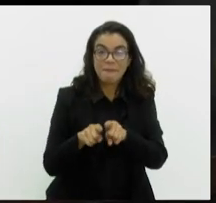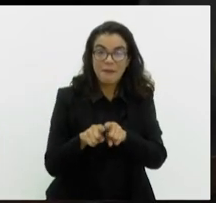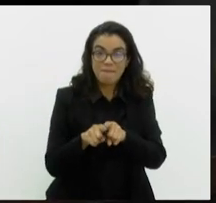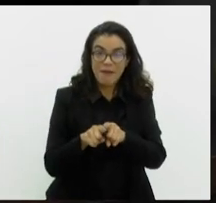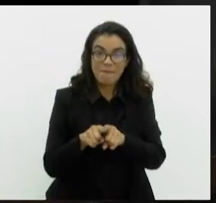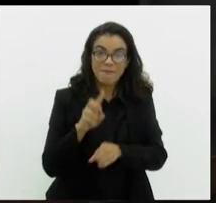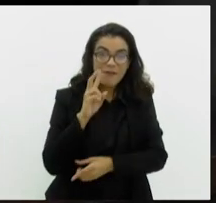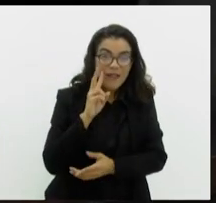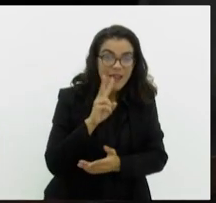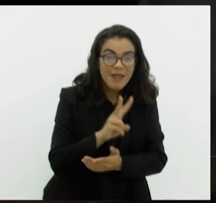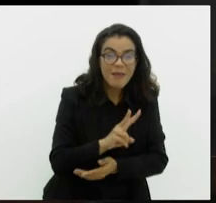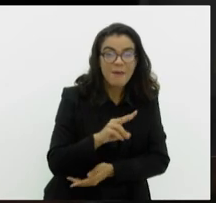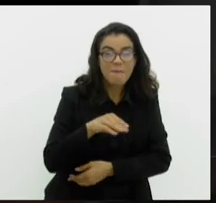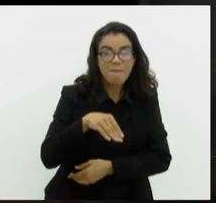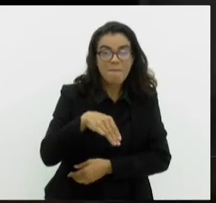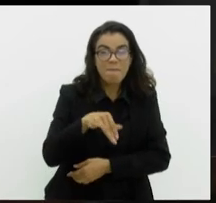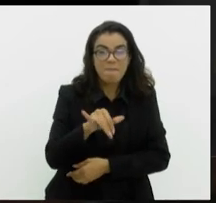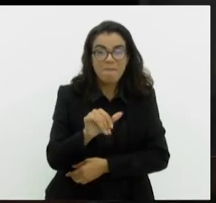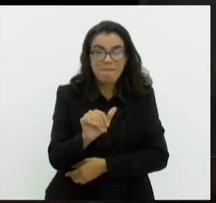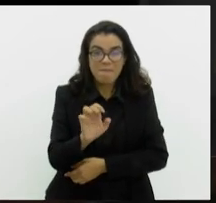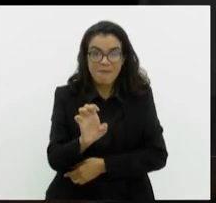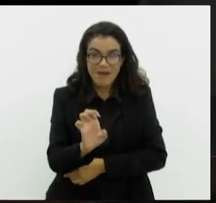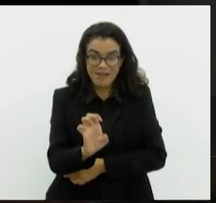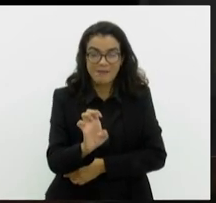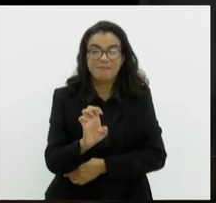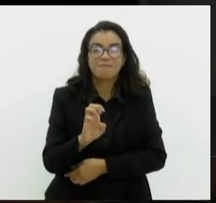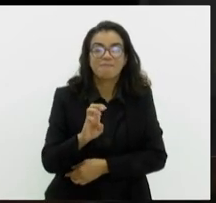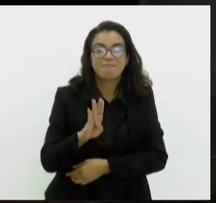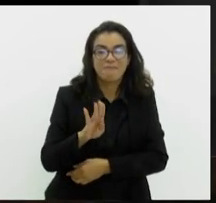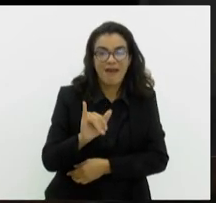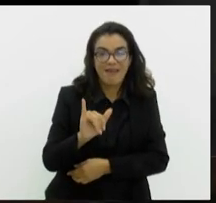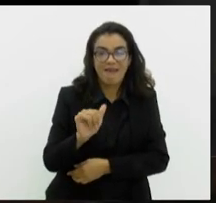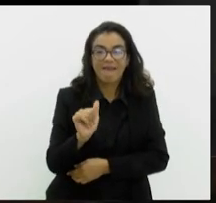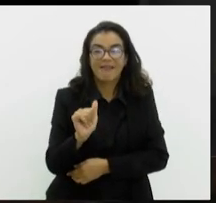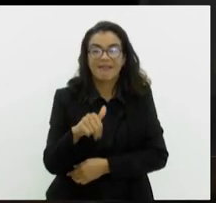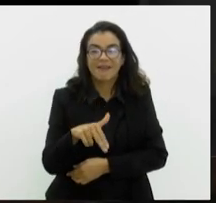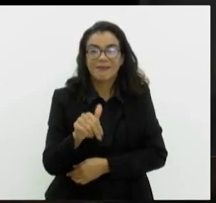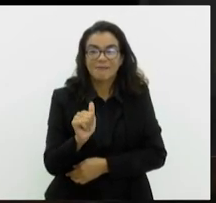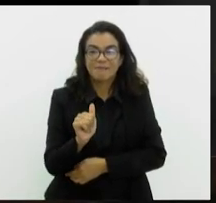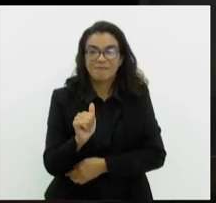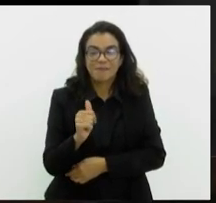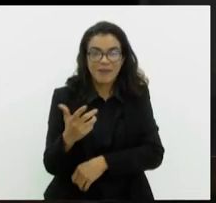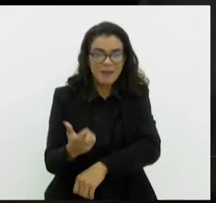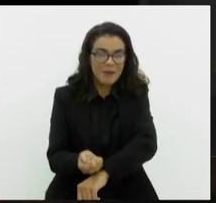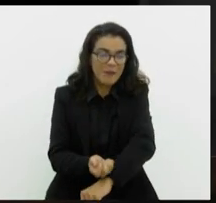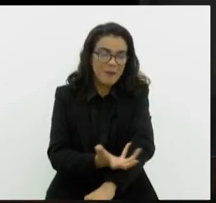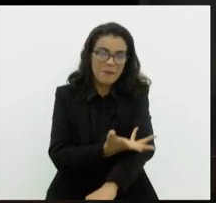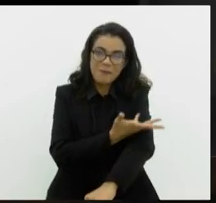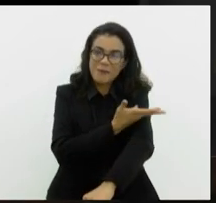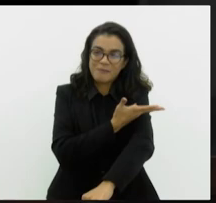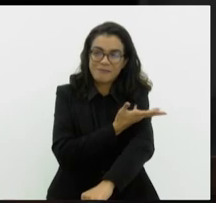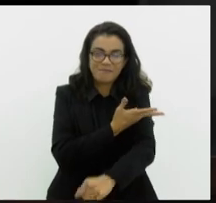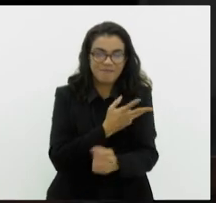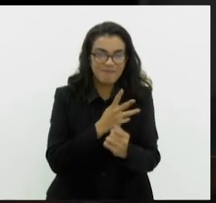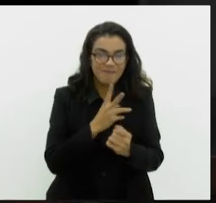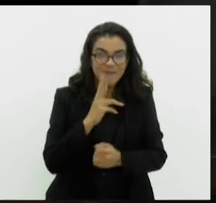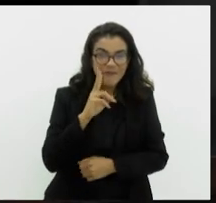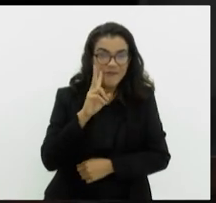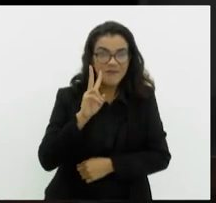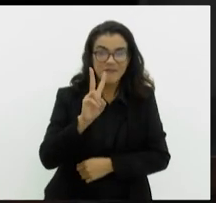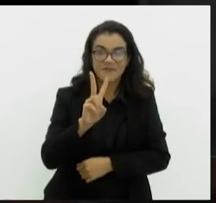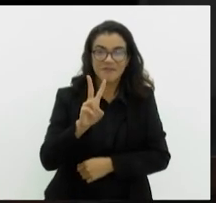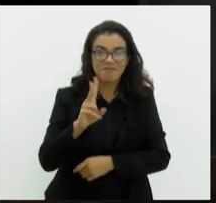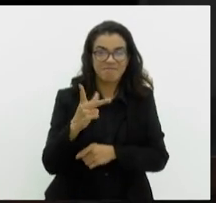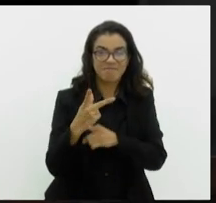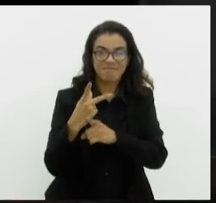Baiana, revivi muitos momentos de nossa longa amizade e me emocionei muito de ver,